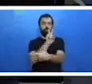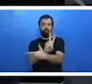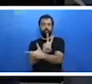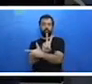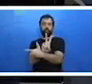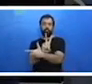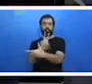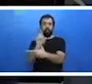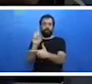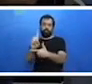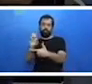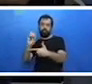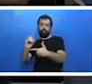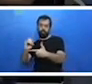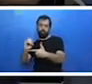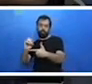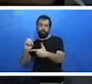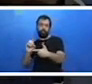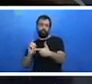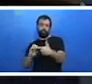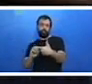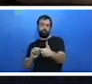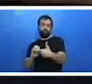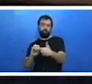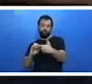inteiros dividido em 10, eu tenho